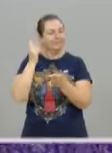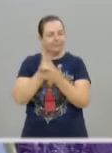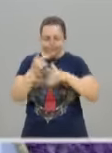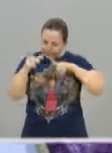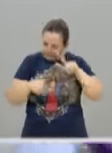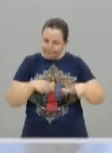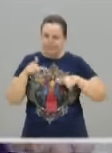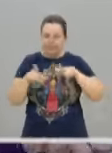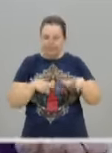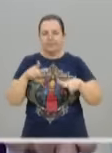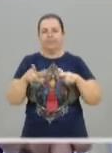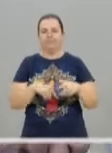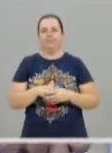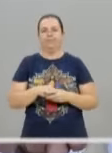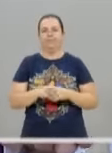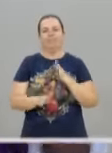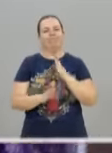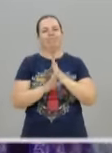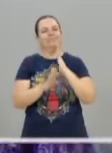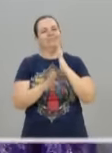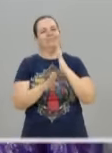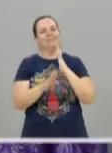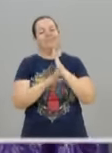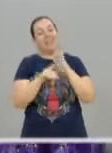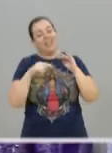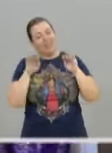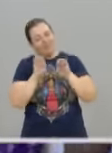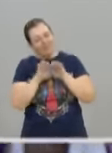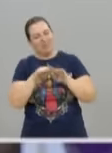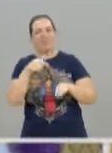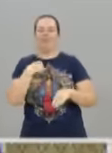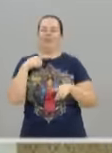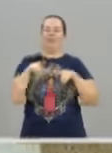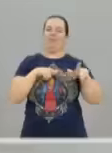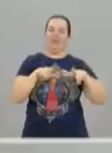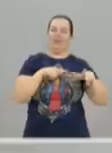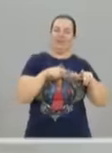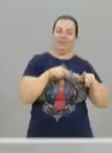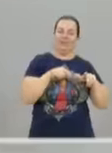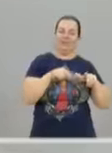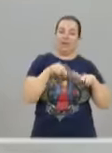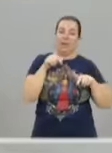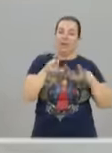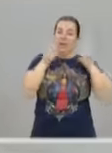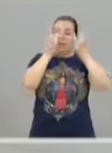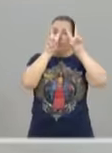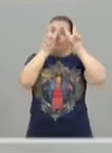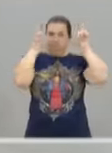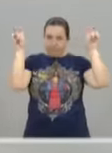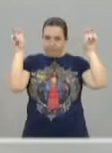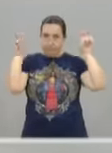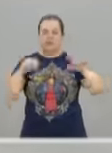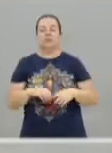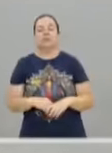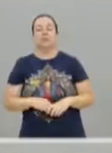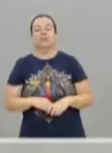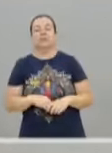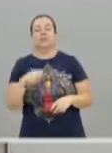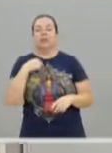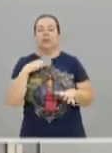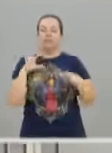sempre portanto também eu trabalho essa frase vem num